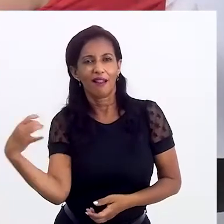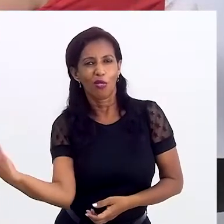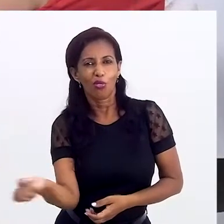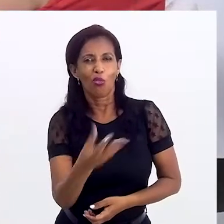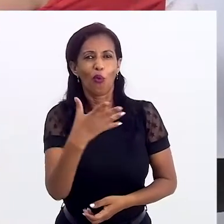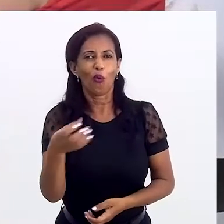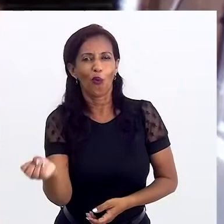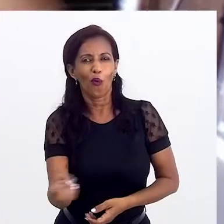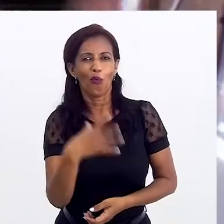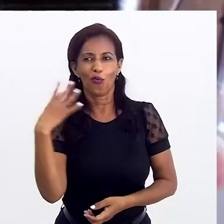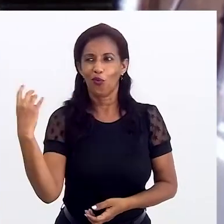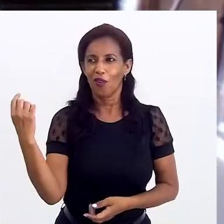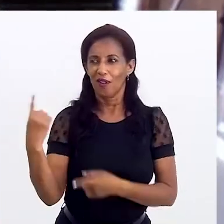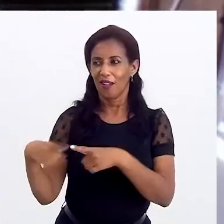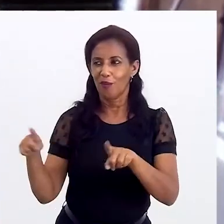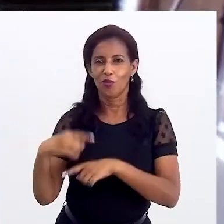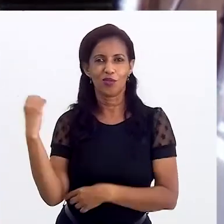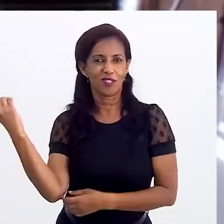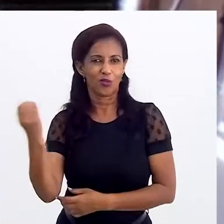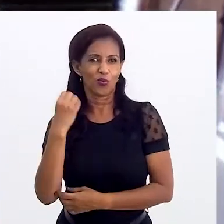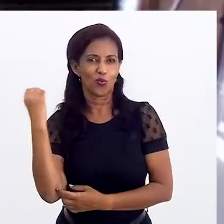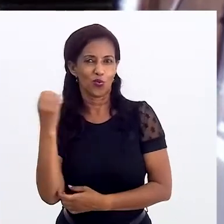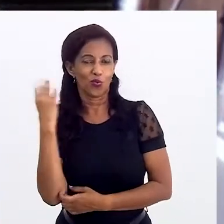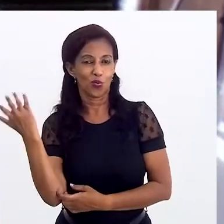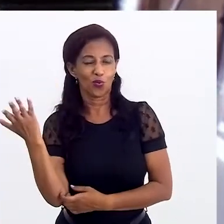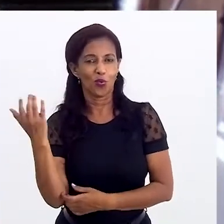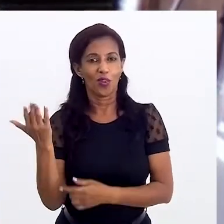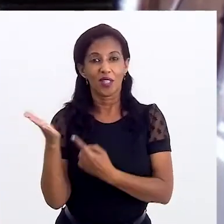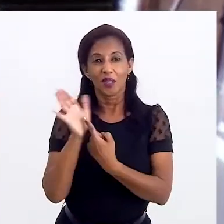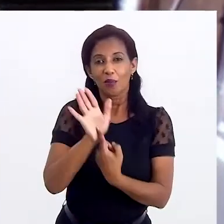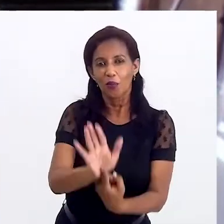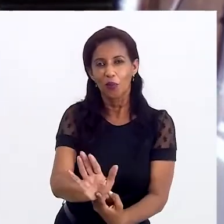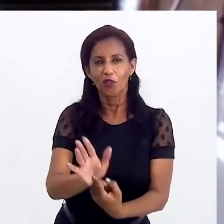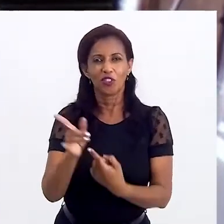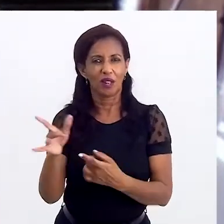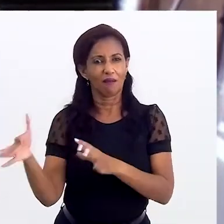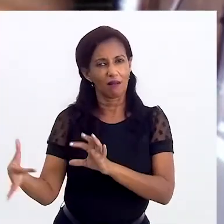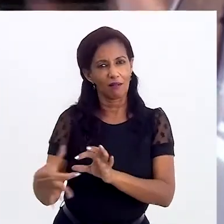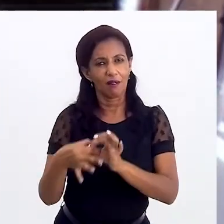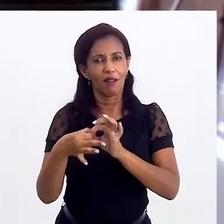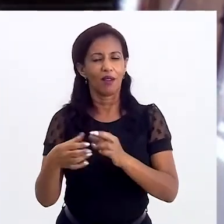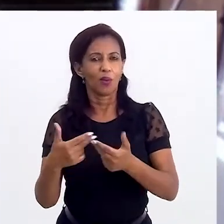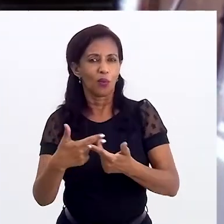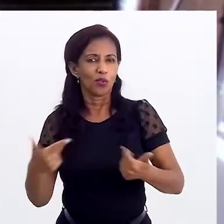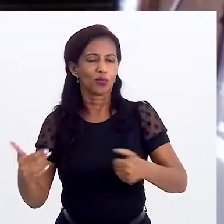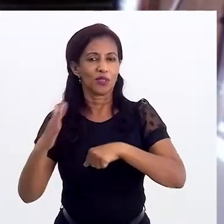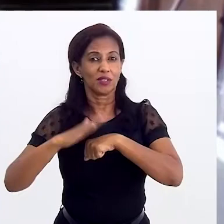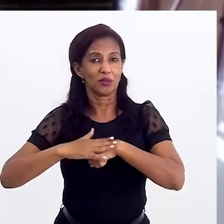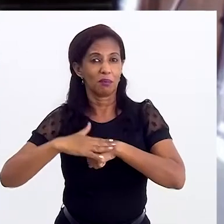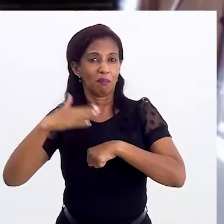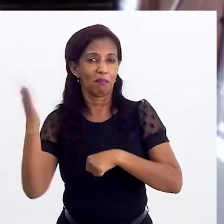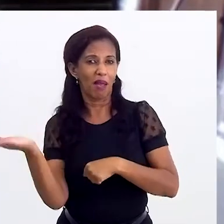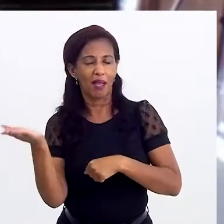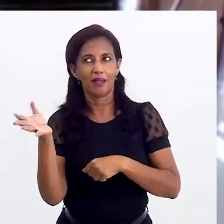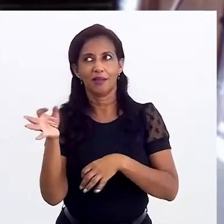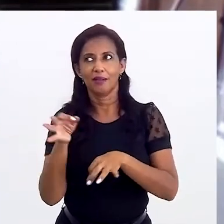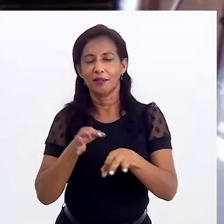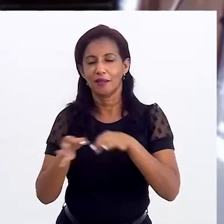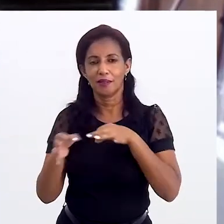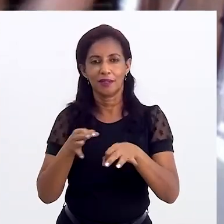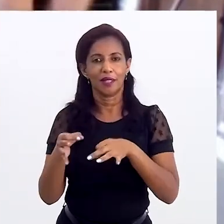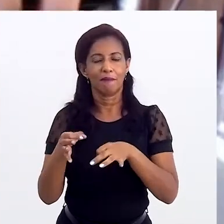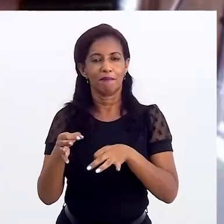novo na música do Sul, que havia de novo na época, e que mostrar que o Sul estava sintonizado com as coisas mais digamos,